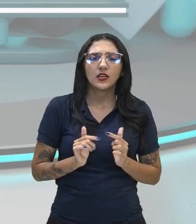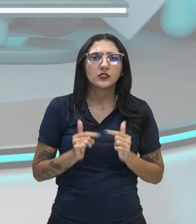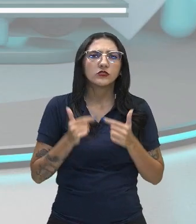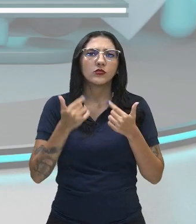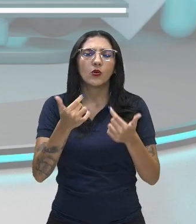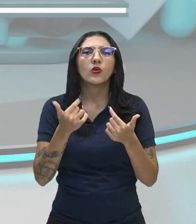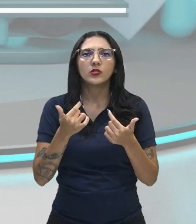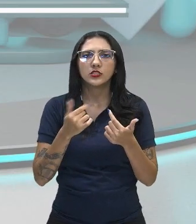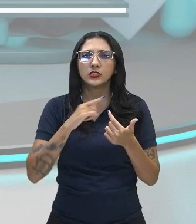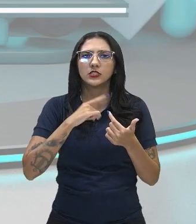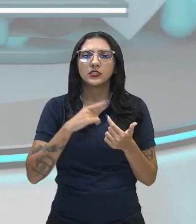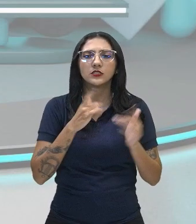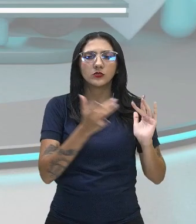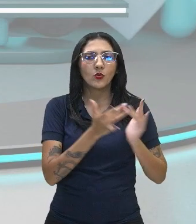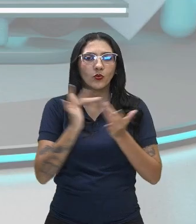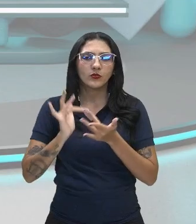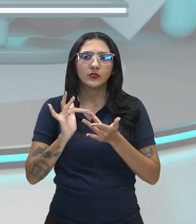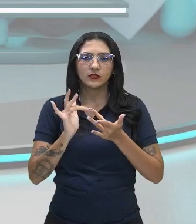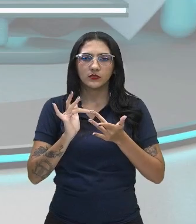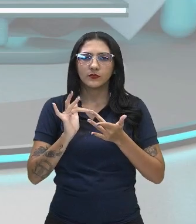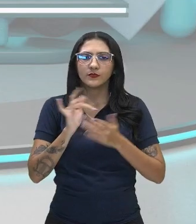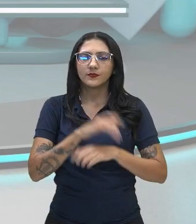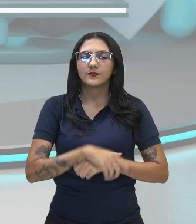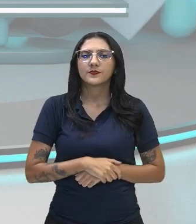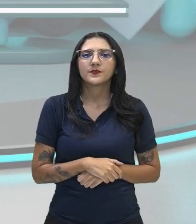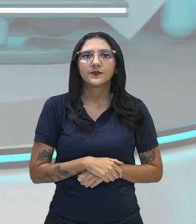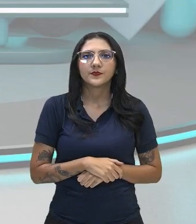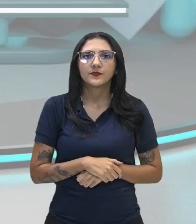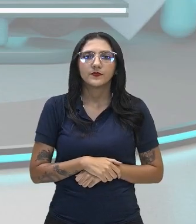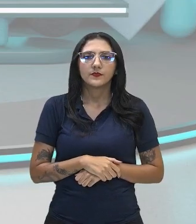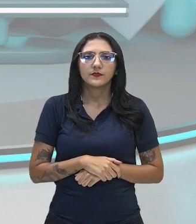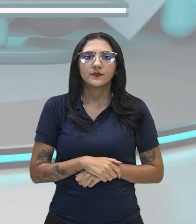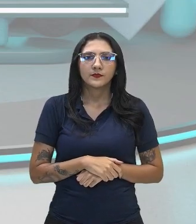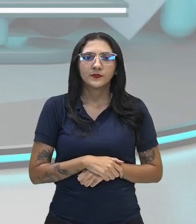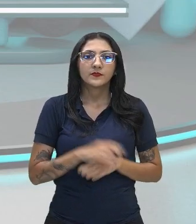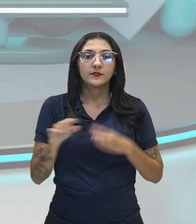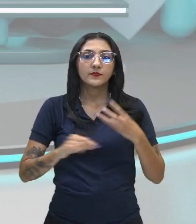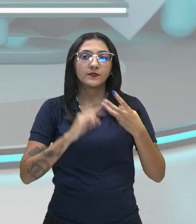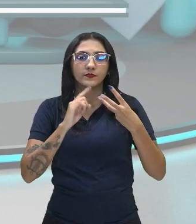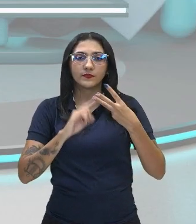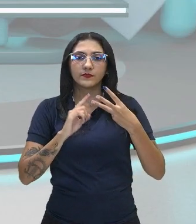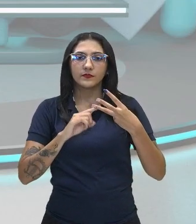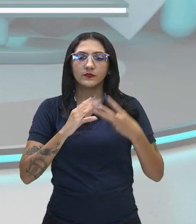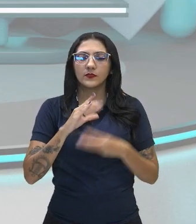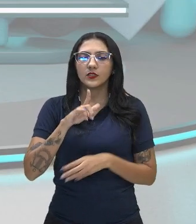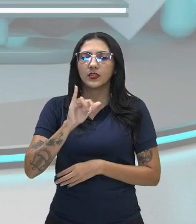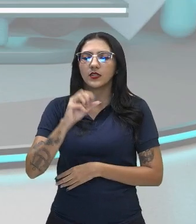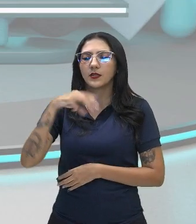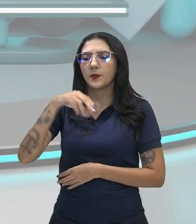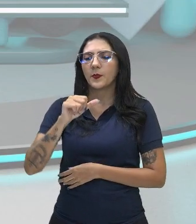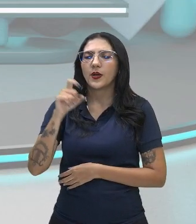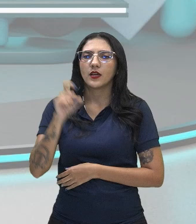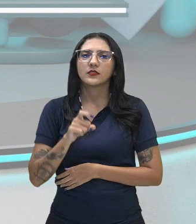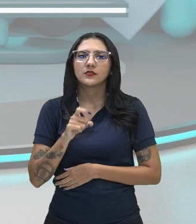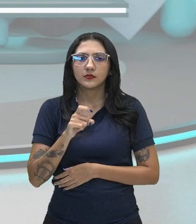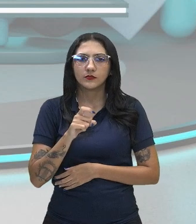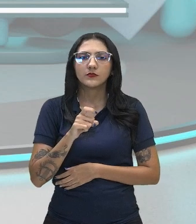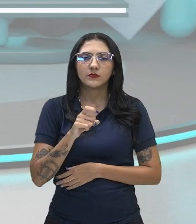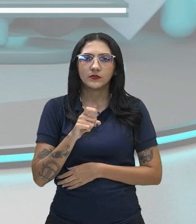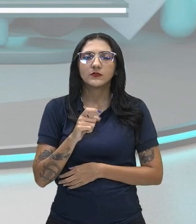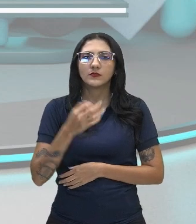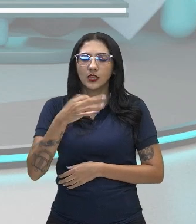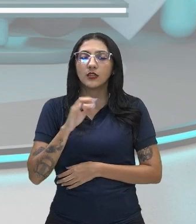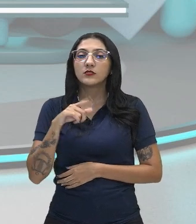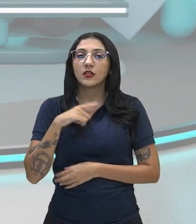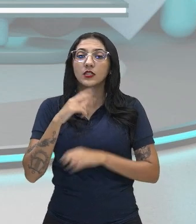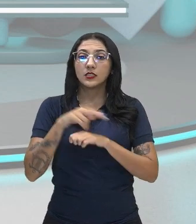a trama, o enredo da história. Aí, então, nós temos o clímax. No desenvolvimento, seguindo, nós temos